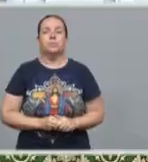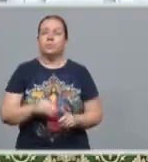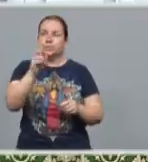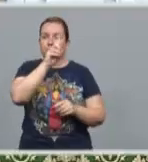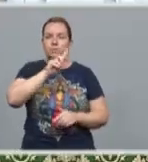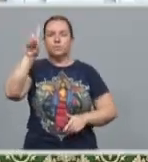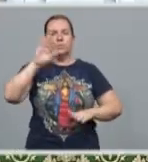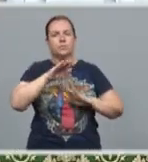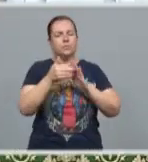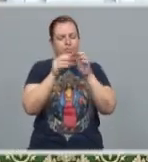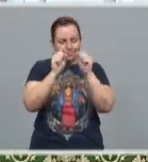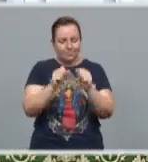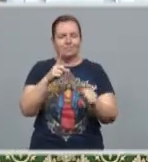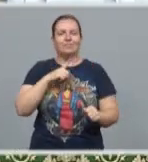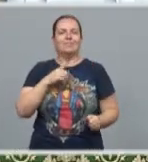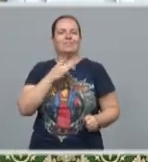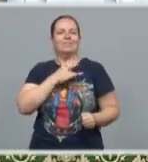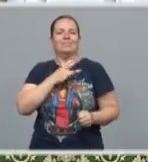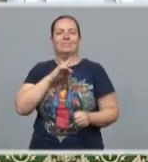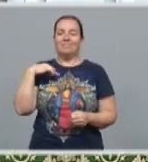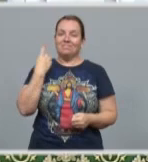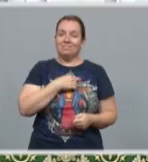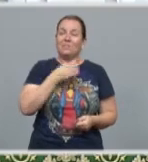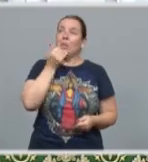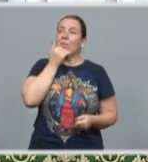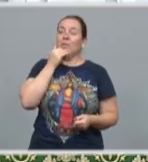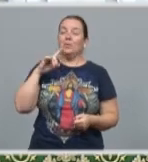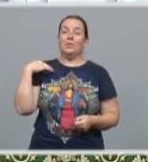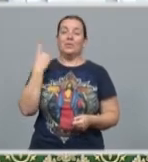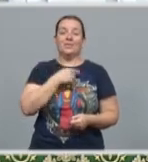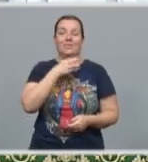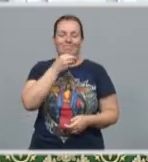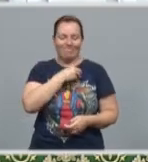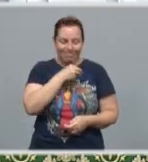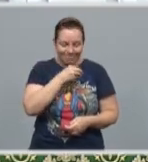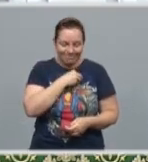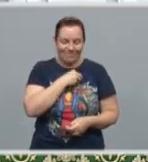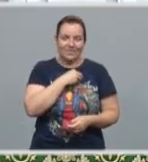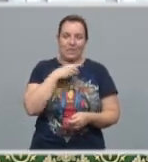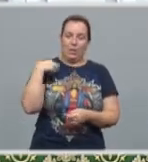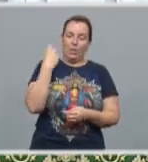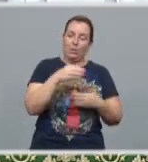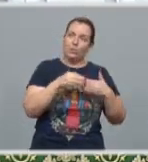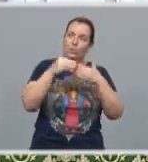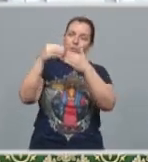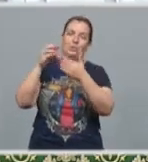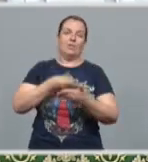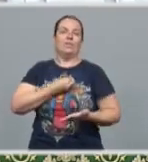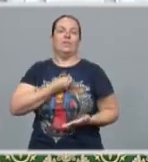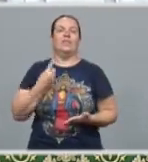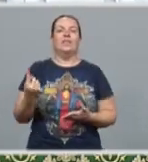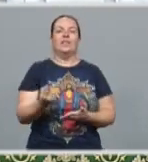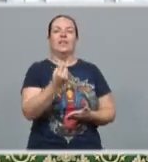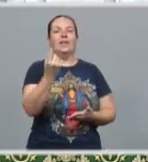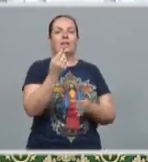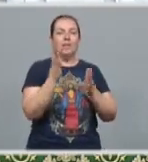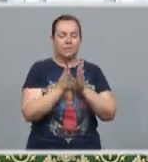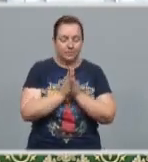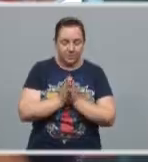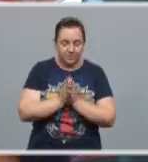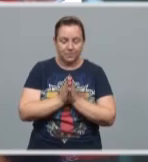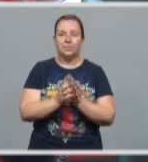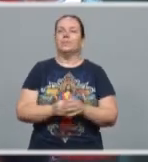Deus Todo-Poderoso, tenha compaixão de nós, perdoe os nossos pecados e nos conduza à vida